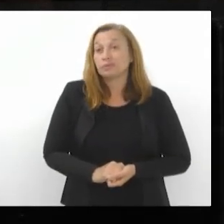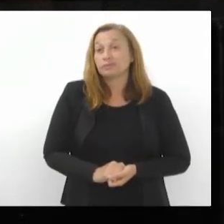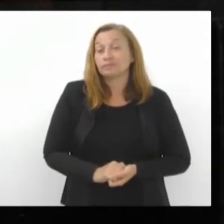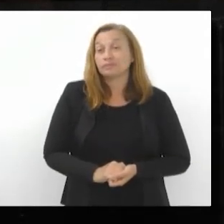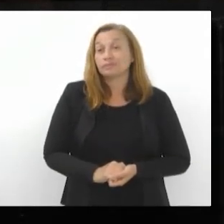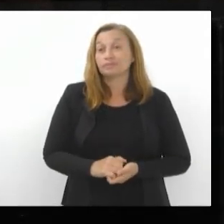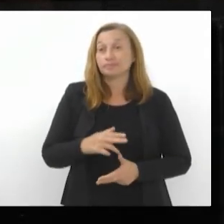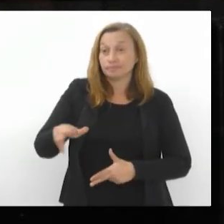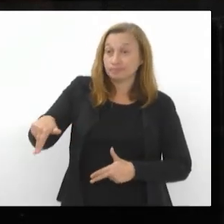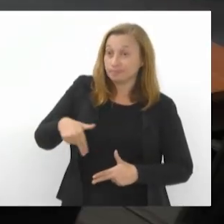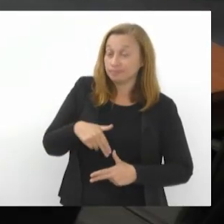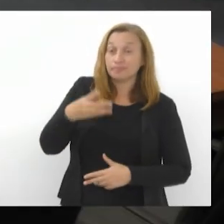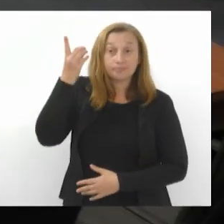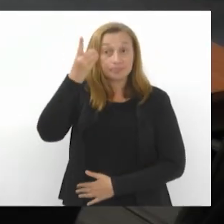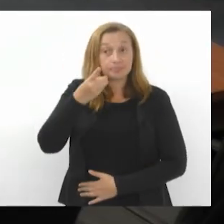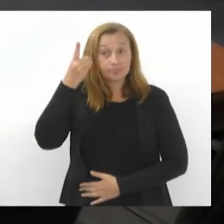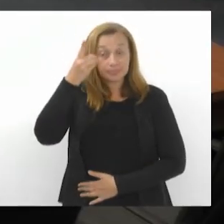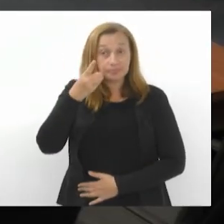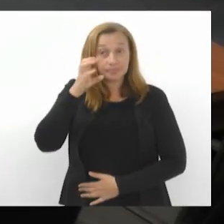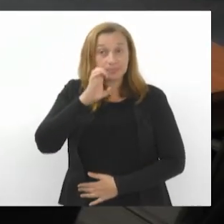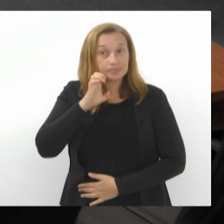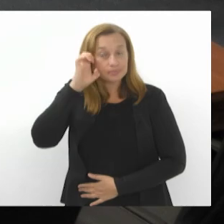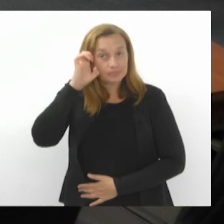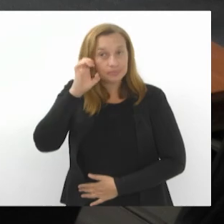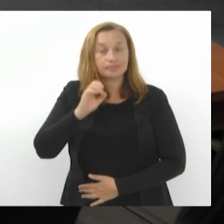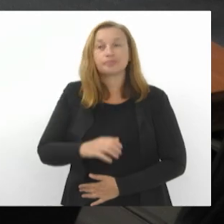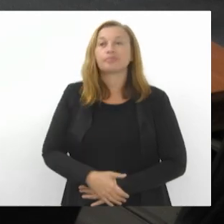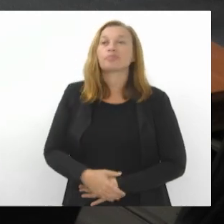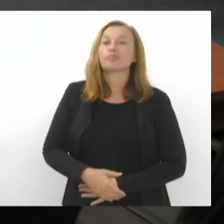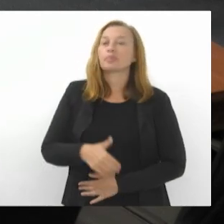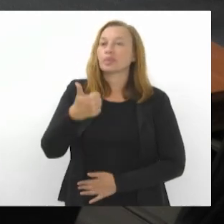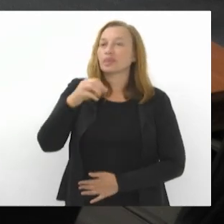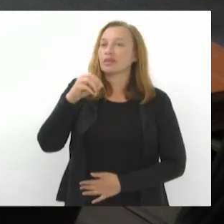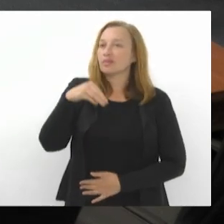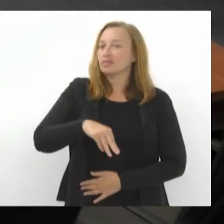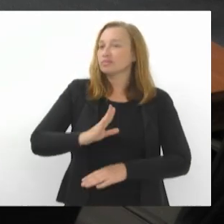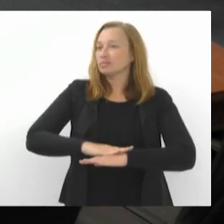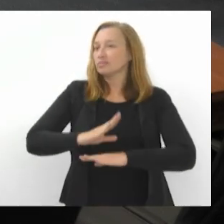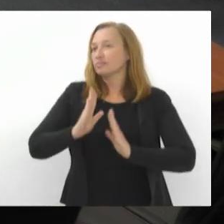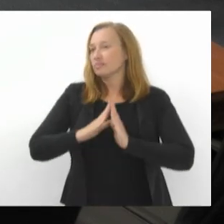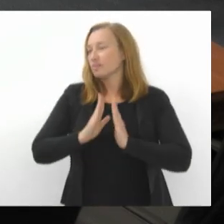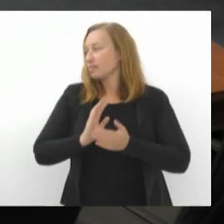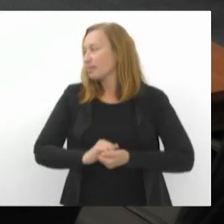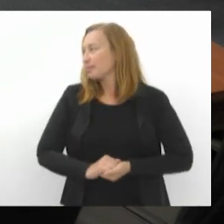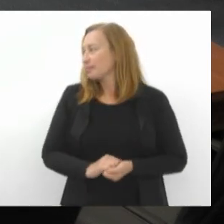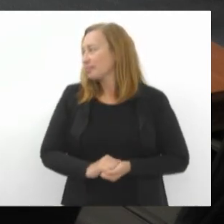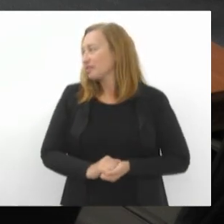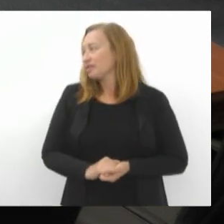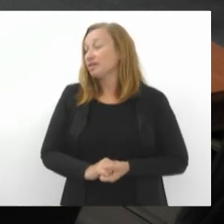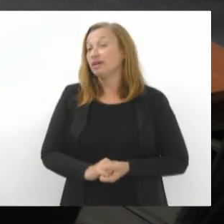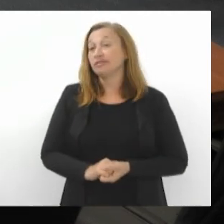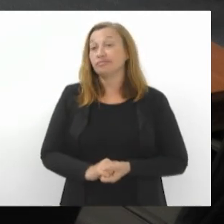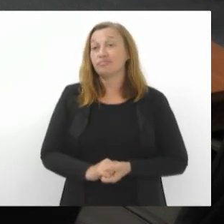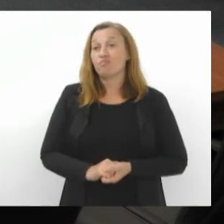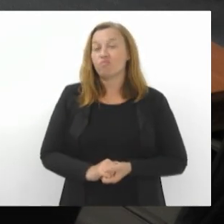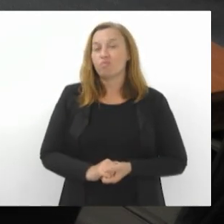Próximo orador inscrito é a nobre deputada Eli Katakimoto. Vossa Excelência dispõe de 10 minutos no tempo regimental.